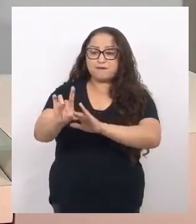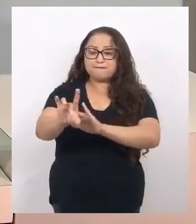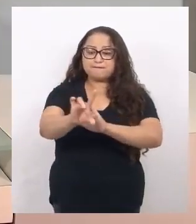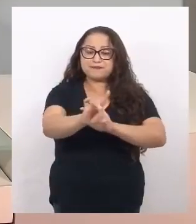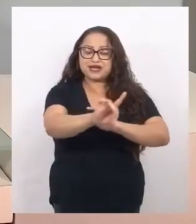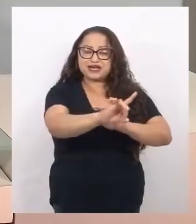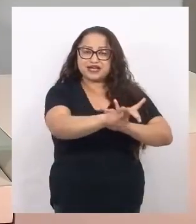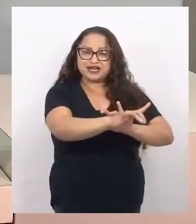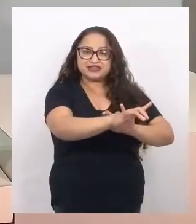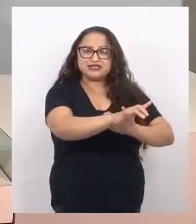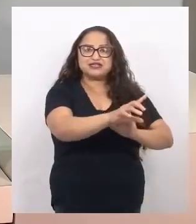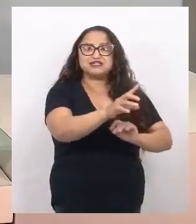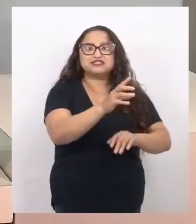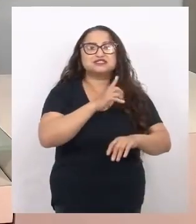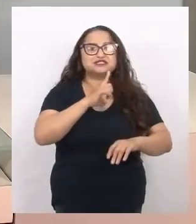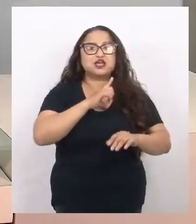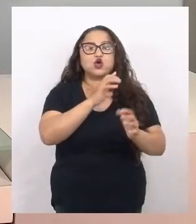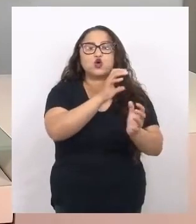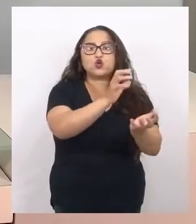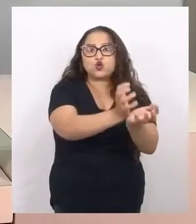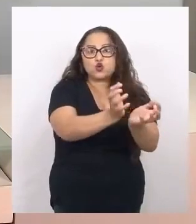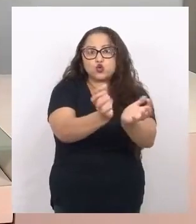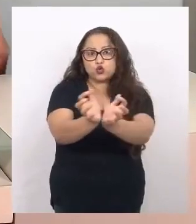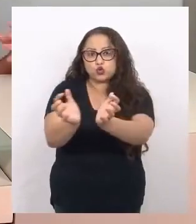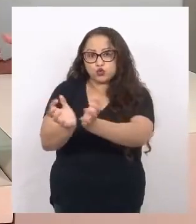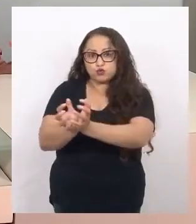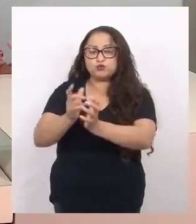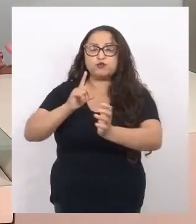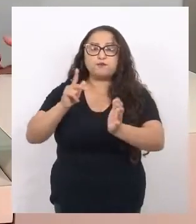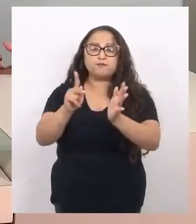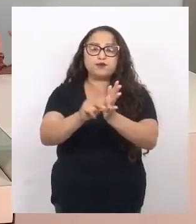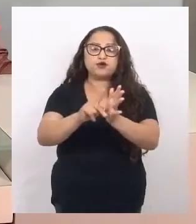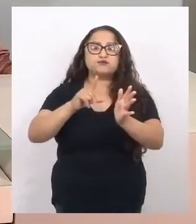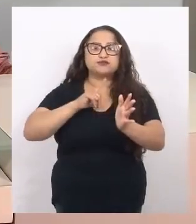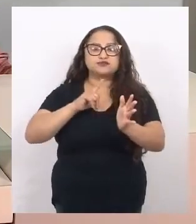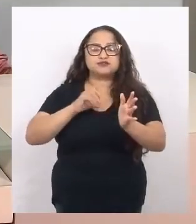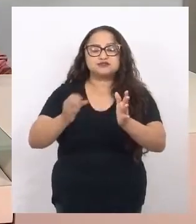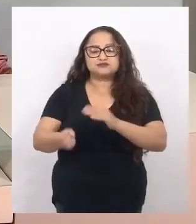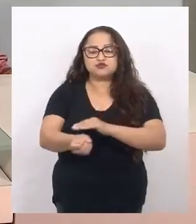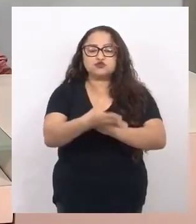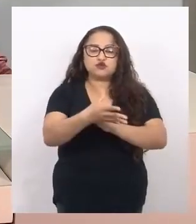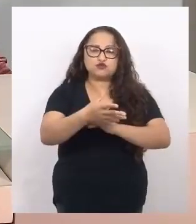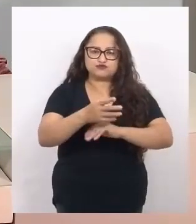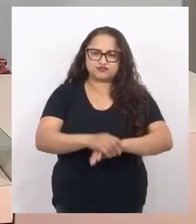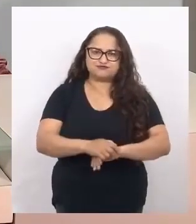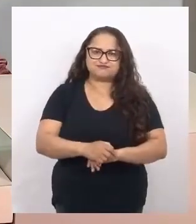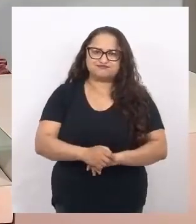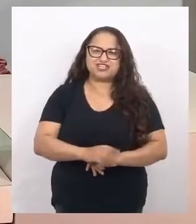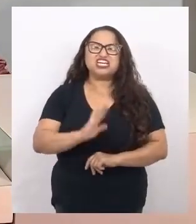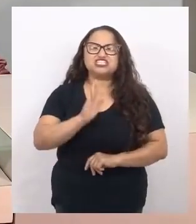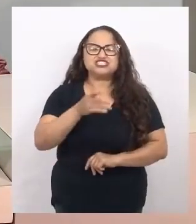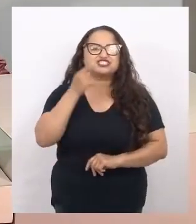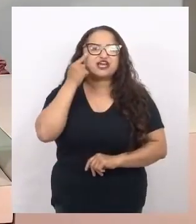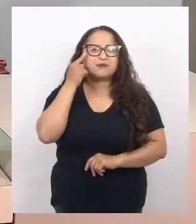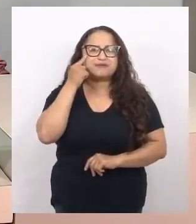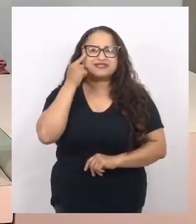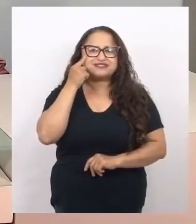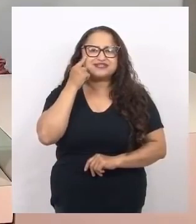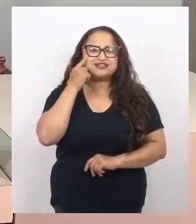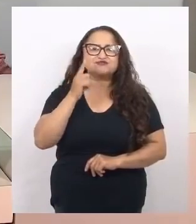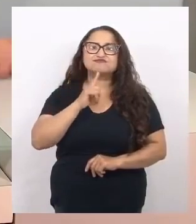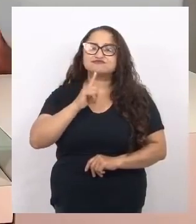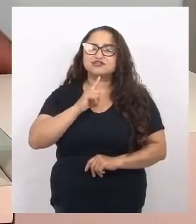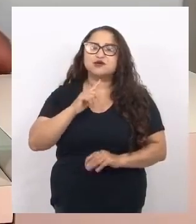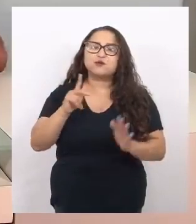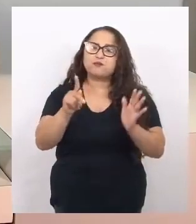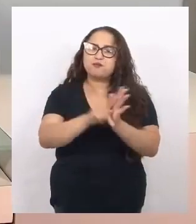curriculares novos, tá? Por quê? Porque eles são componentes já pensados para serem interdisciplinares,